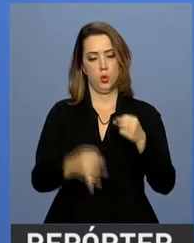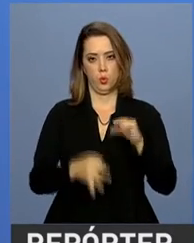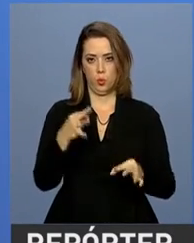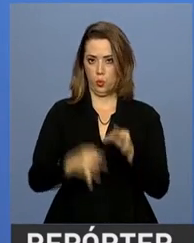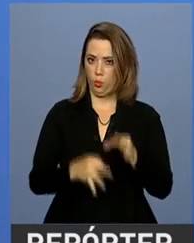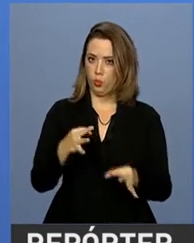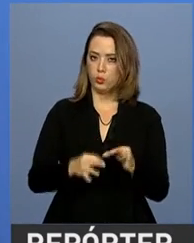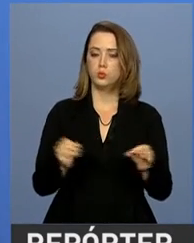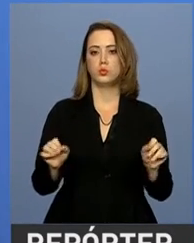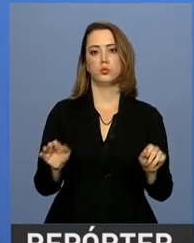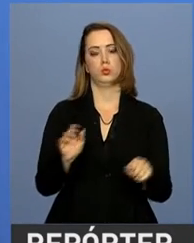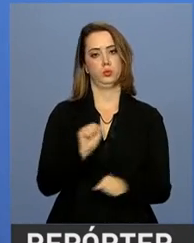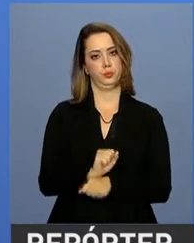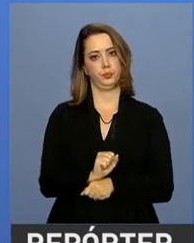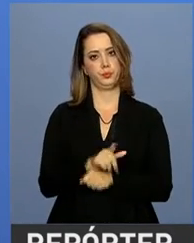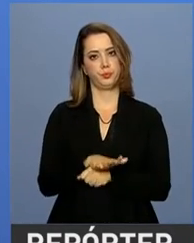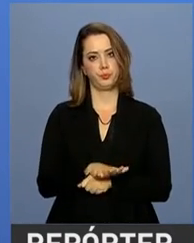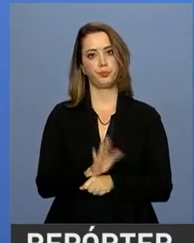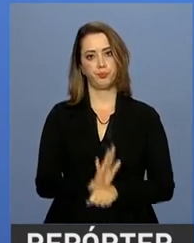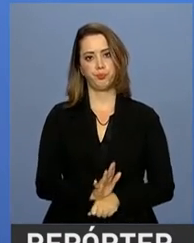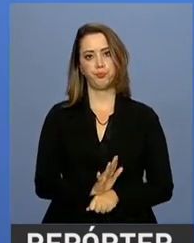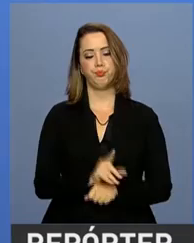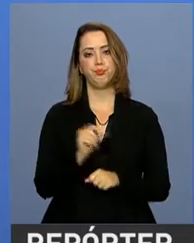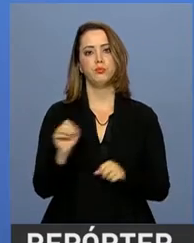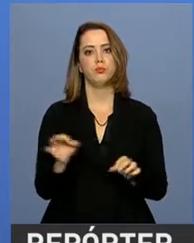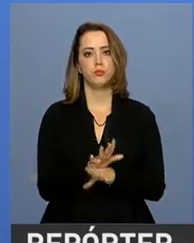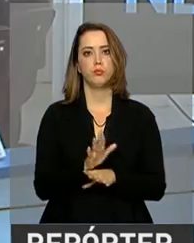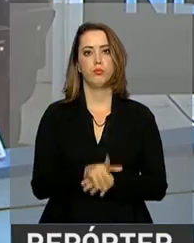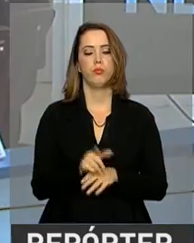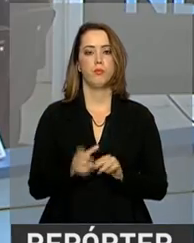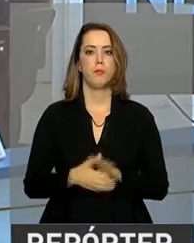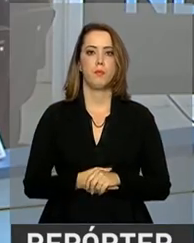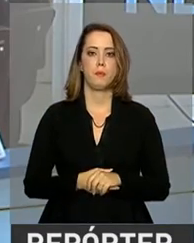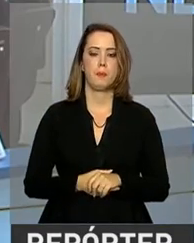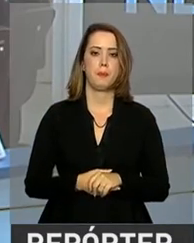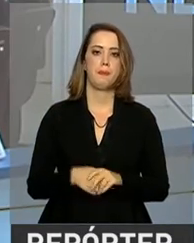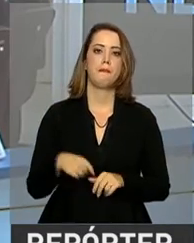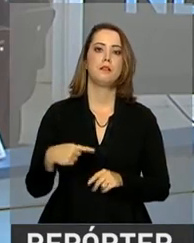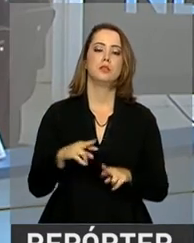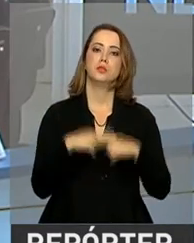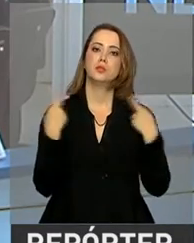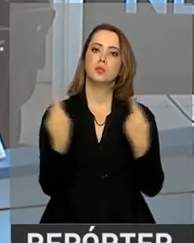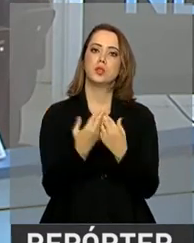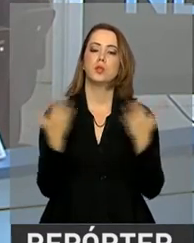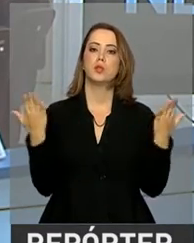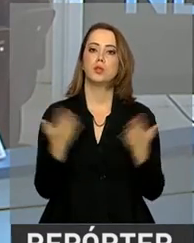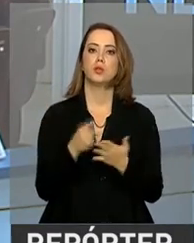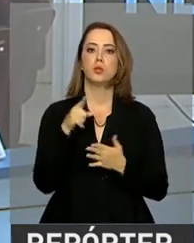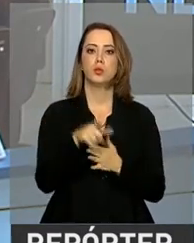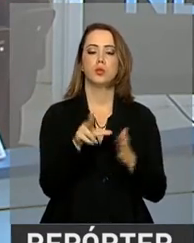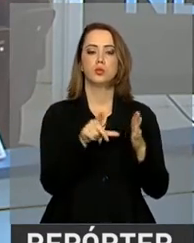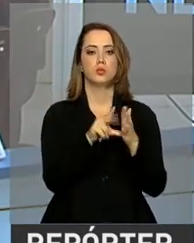cessam os efeitos daquela decisão judicial. E numa reunião hoje no Palácio